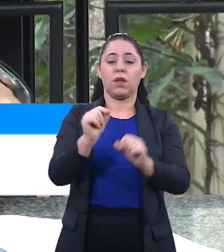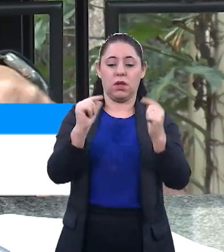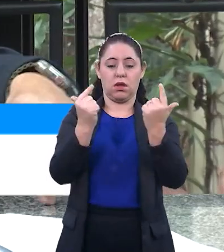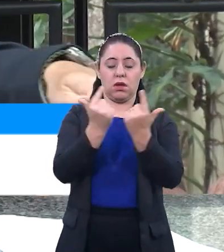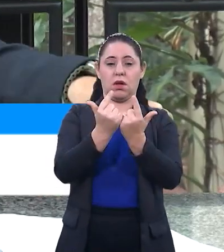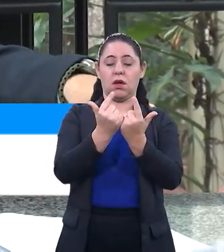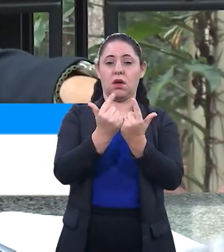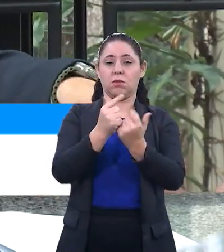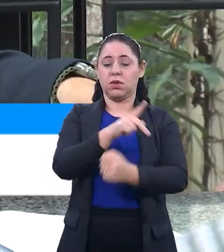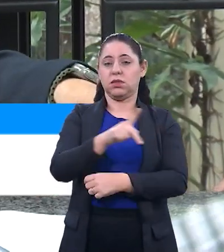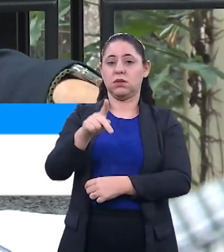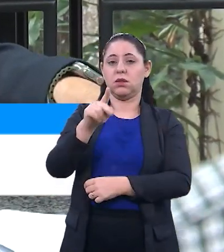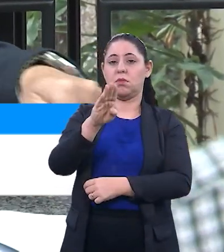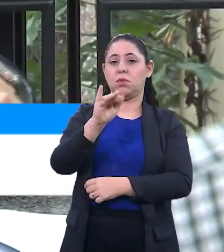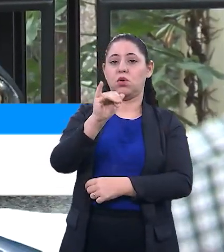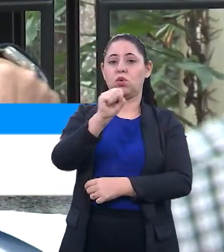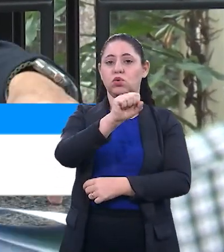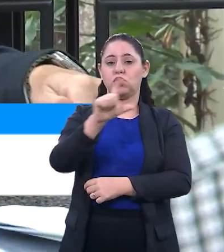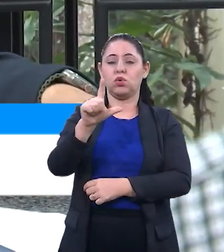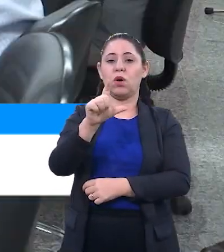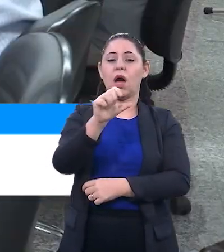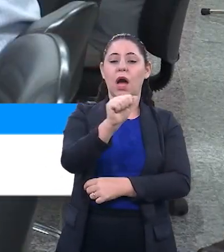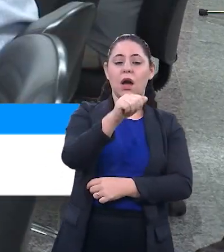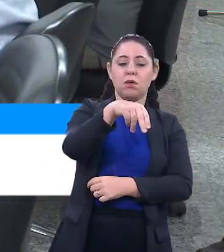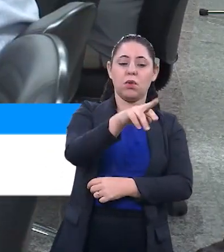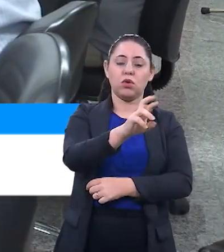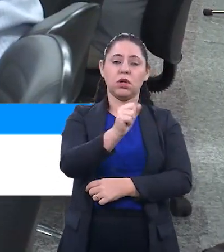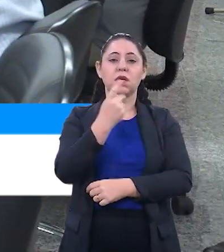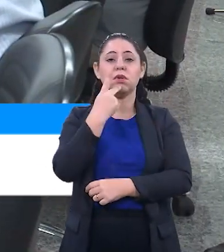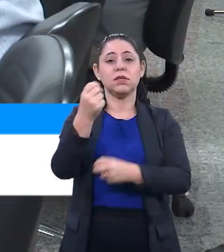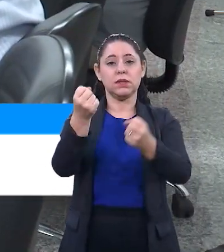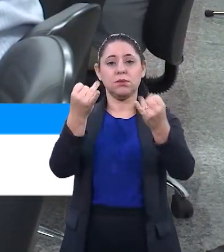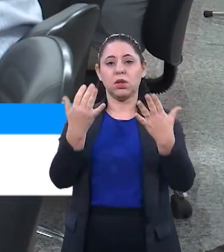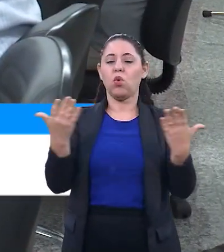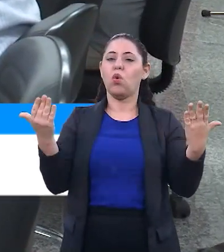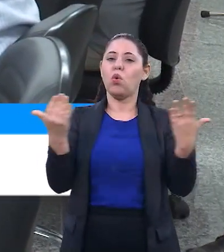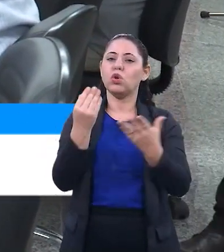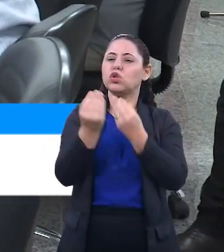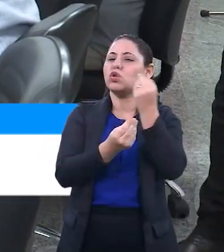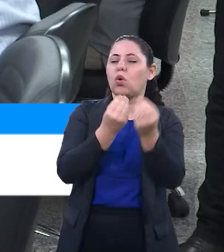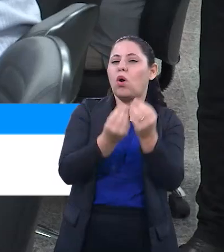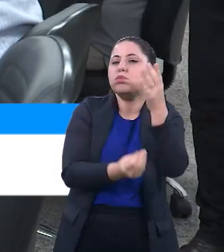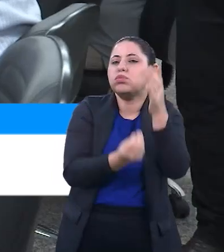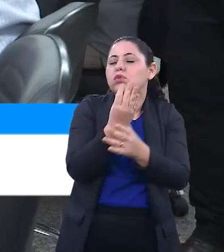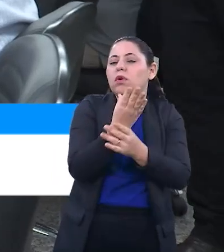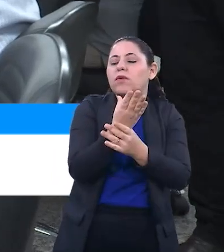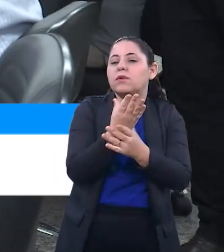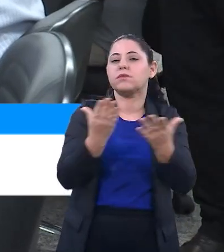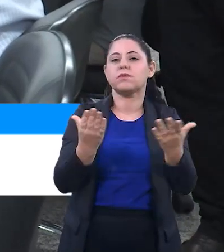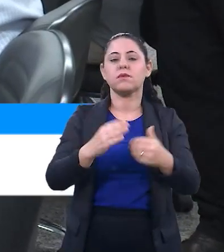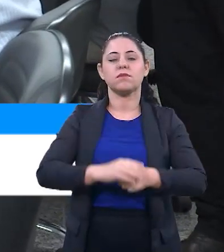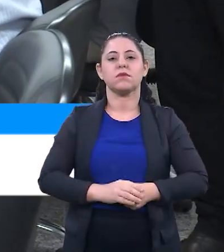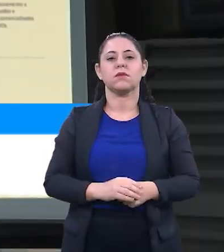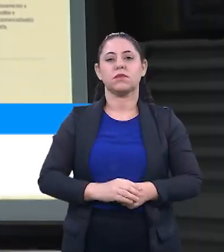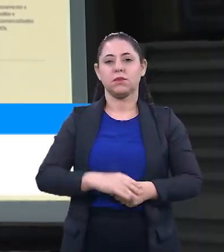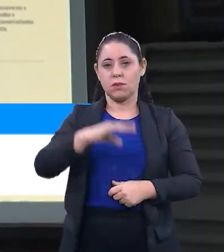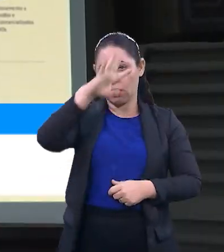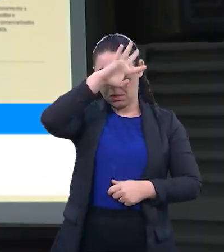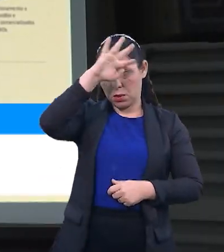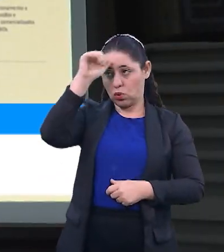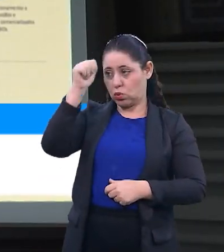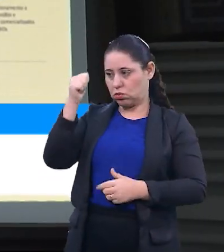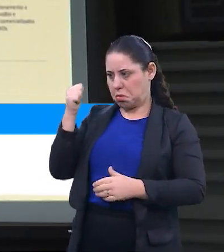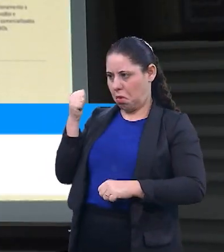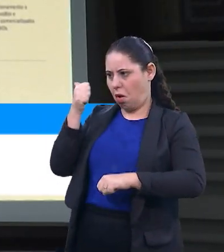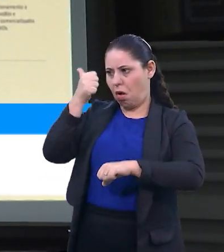Lemes, o presidente da Biosul, Amaury Peckelman, apresentou o cenário atual da produção de biocombustíveis no estado. Mato